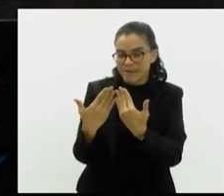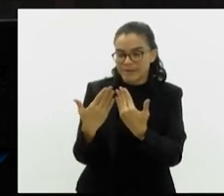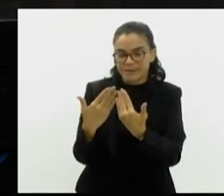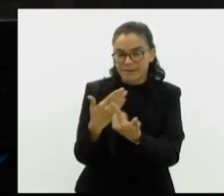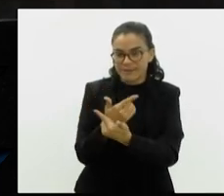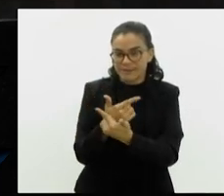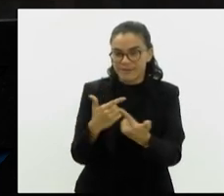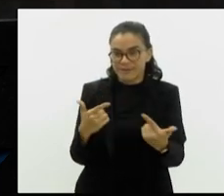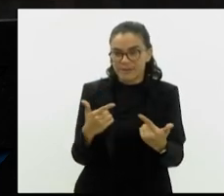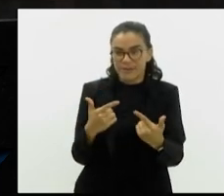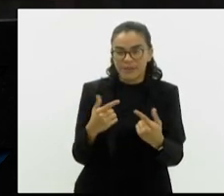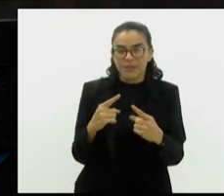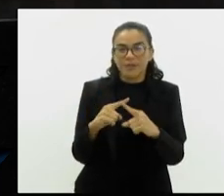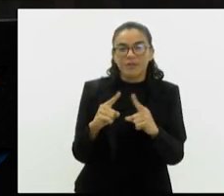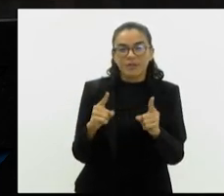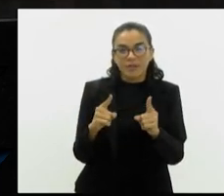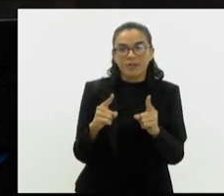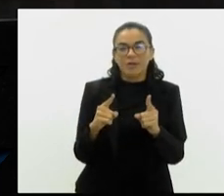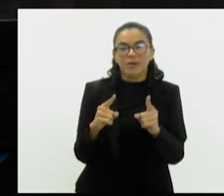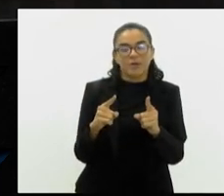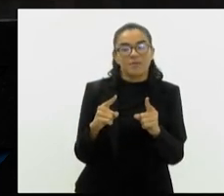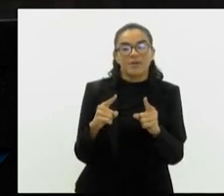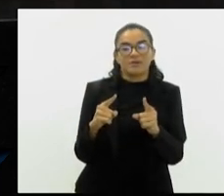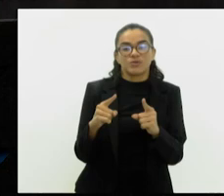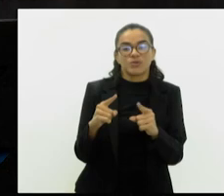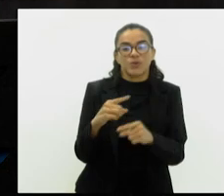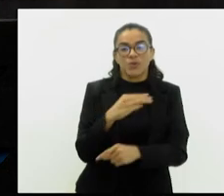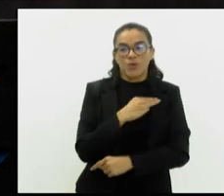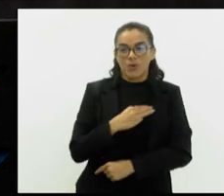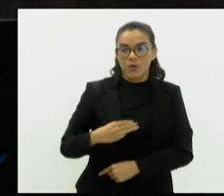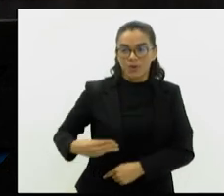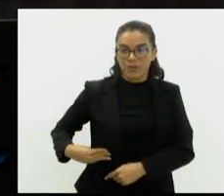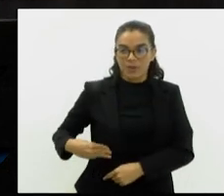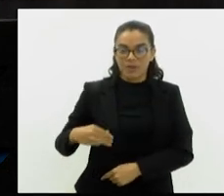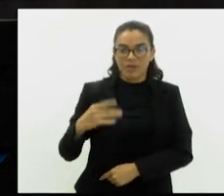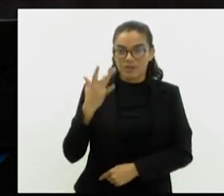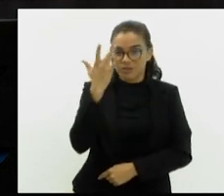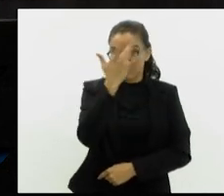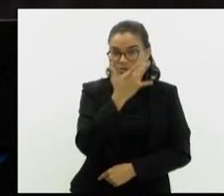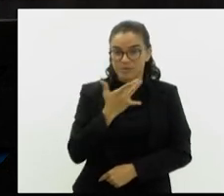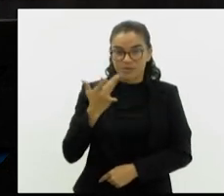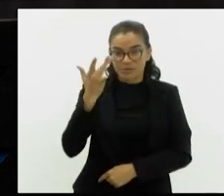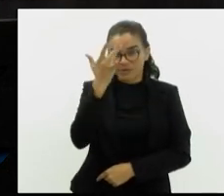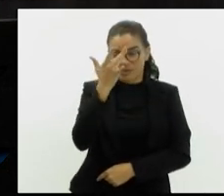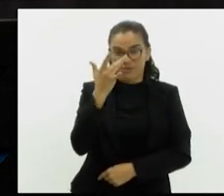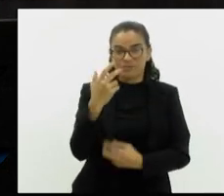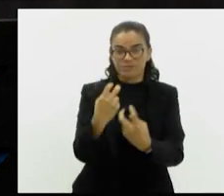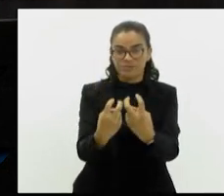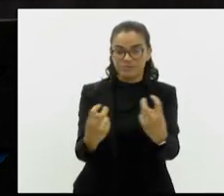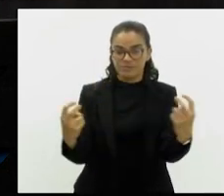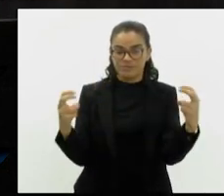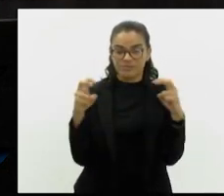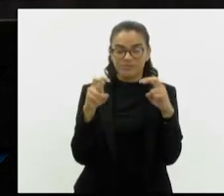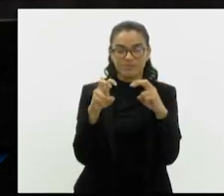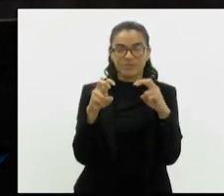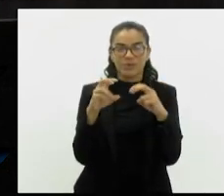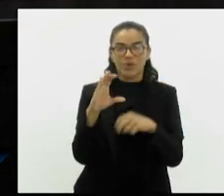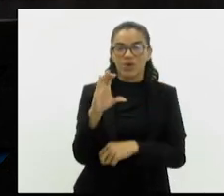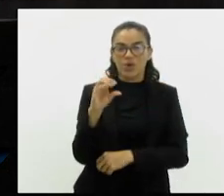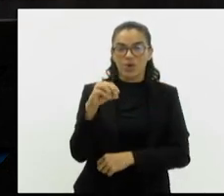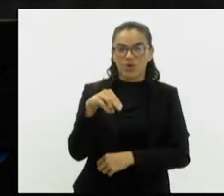mas o ministro Haddad hoje recebeu os governadores do cudes